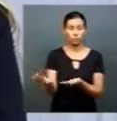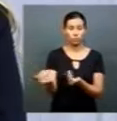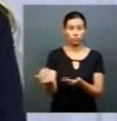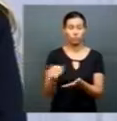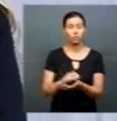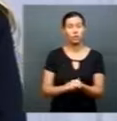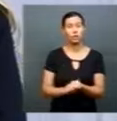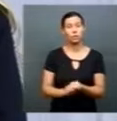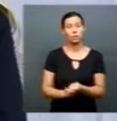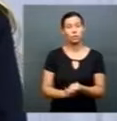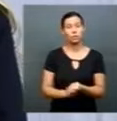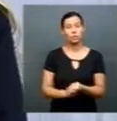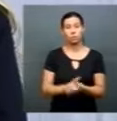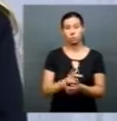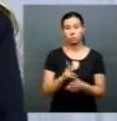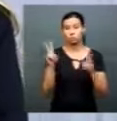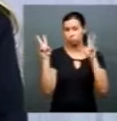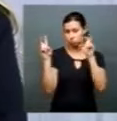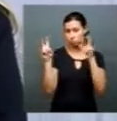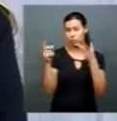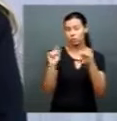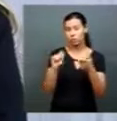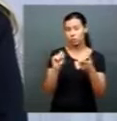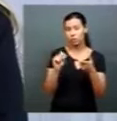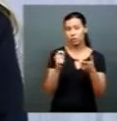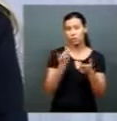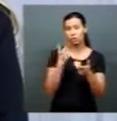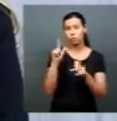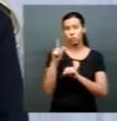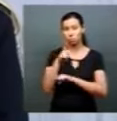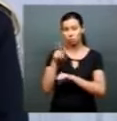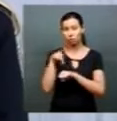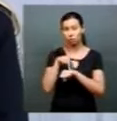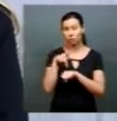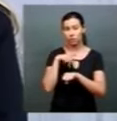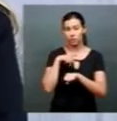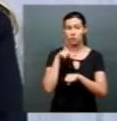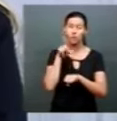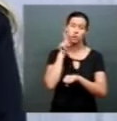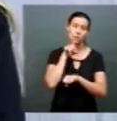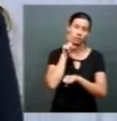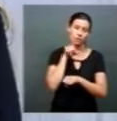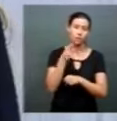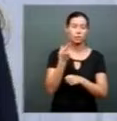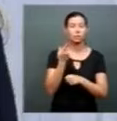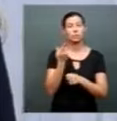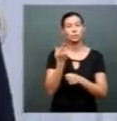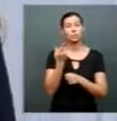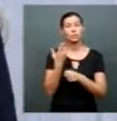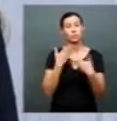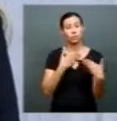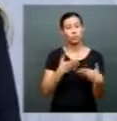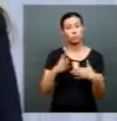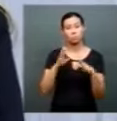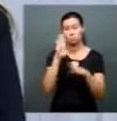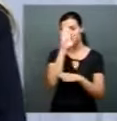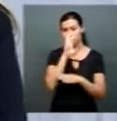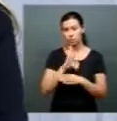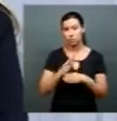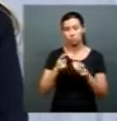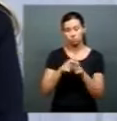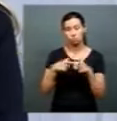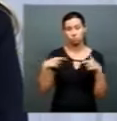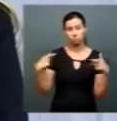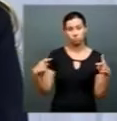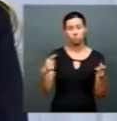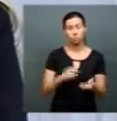termo que está muito em alta, que começou em outros países, né? Nos Estados Unidos o movimento, e chegou no Brasil e tem crescido cada